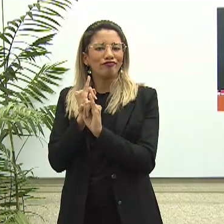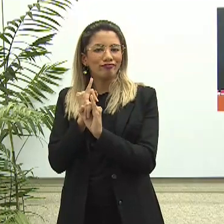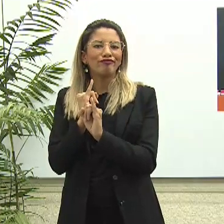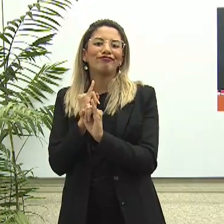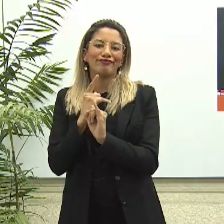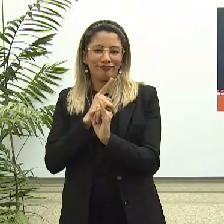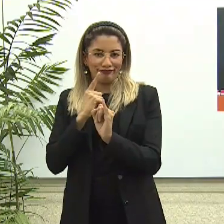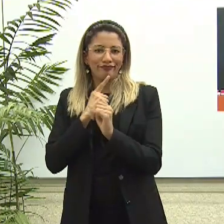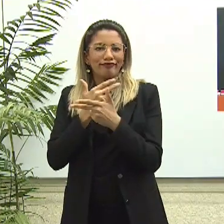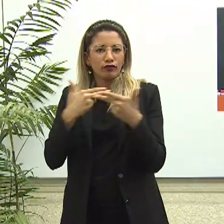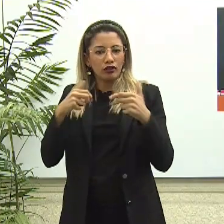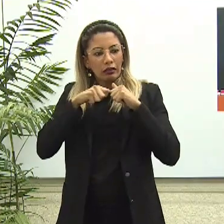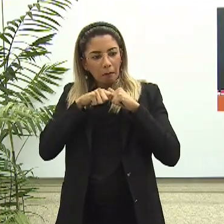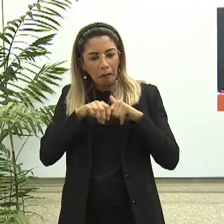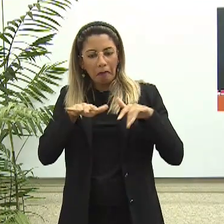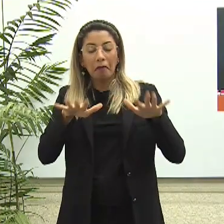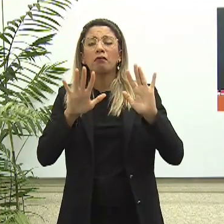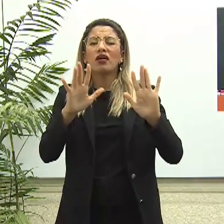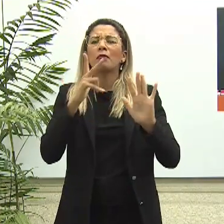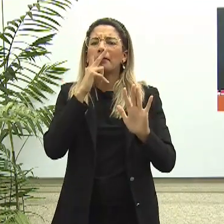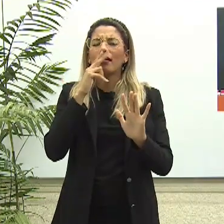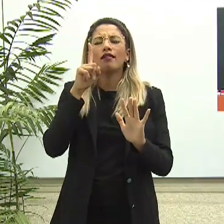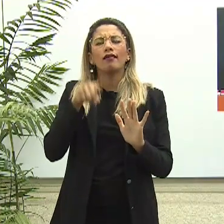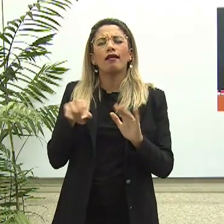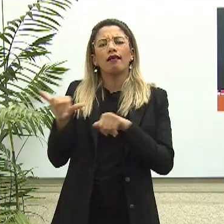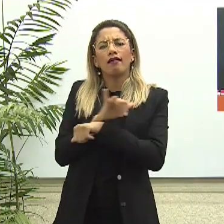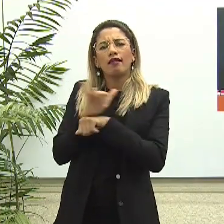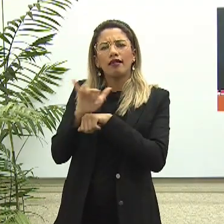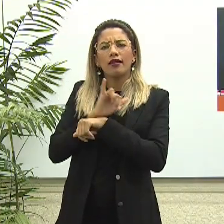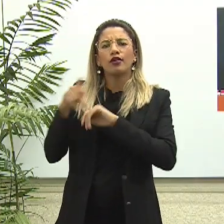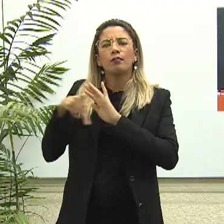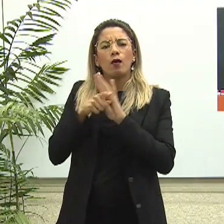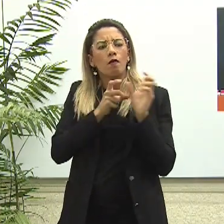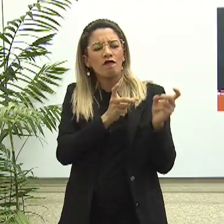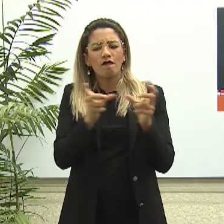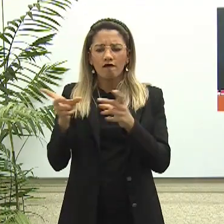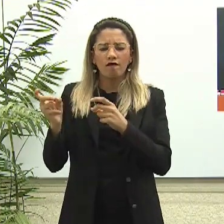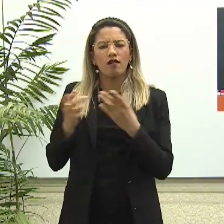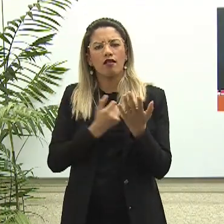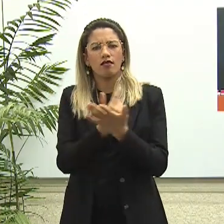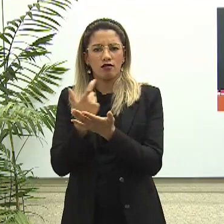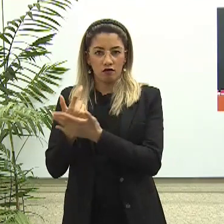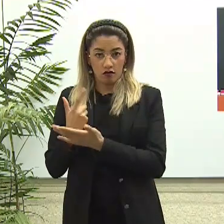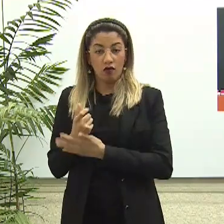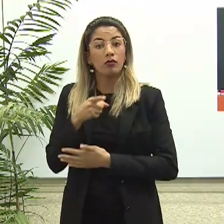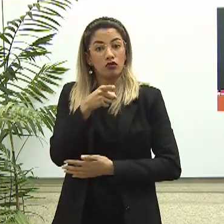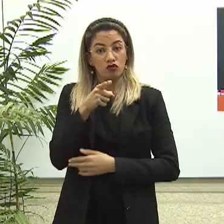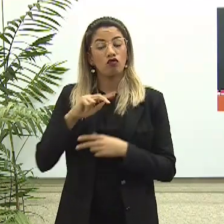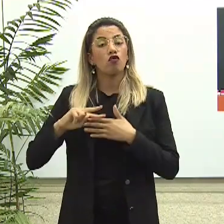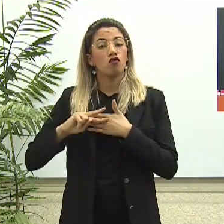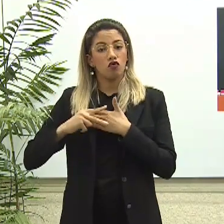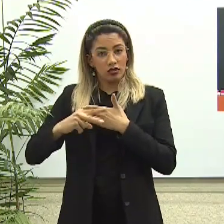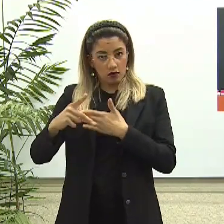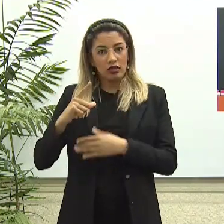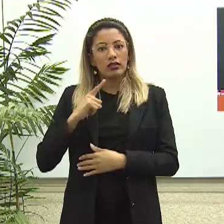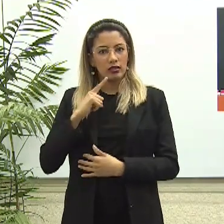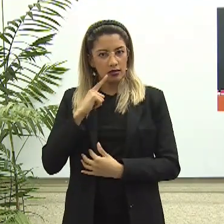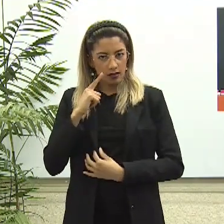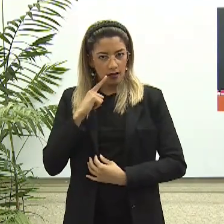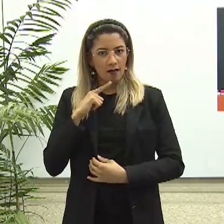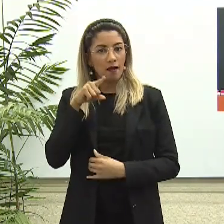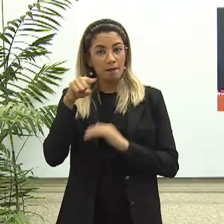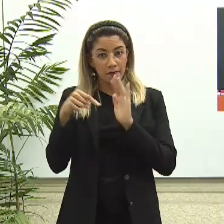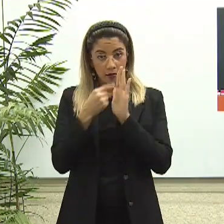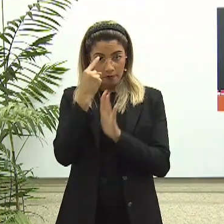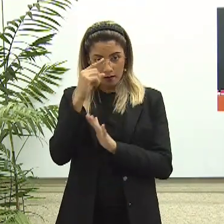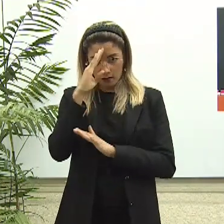digital mas que são exploradas como nicho de de mercado né isso tem grandes consequências esse o primeiro ponto do do livro